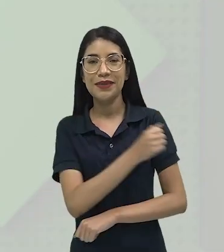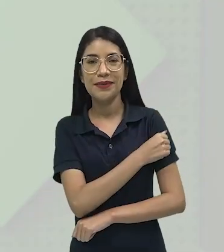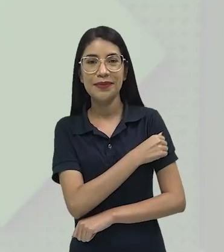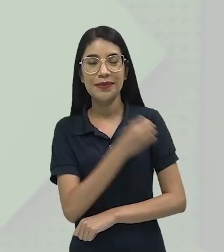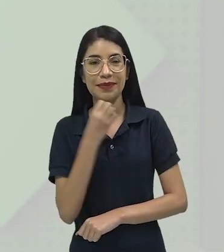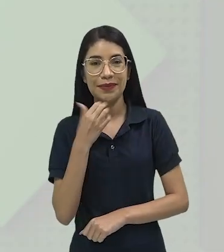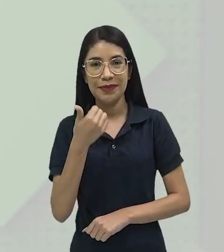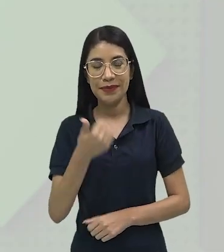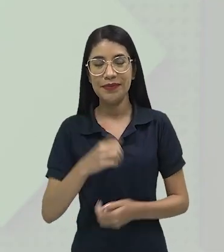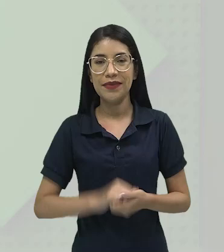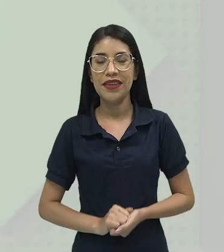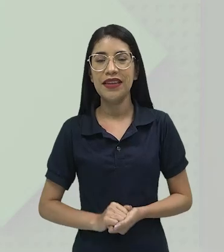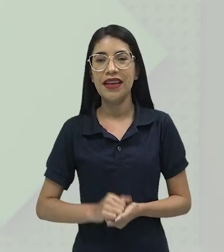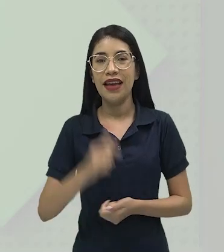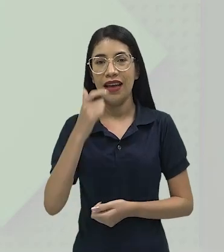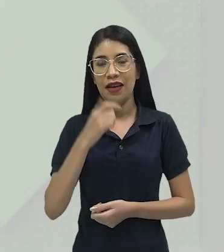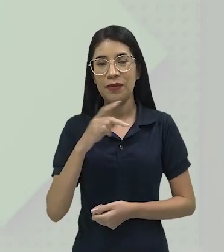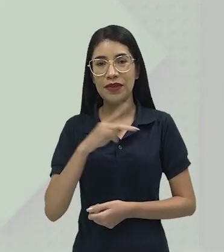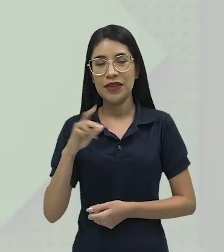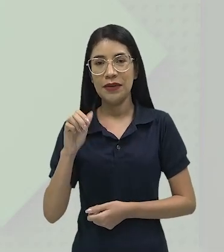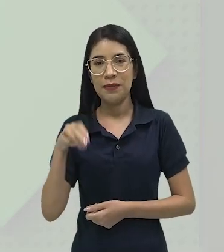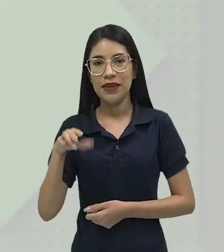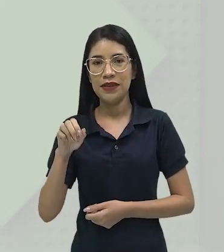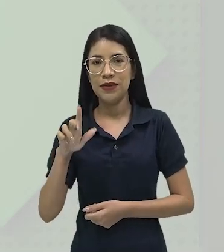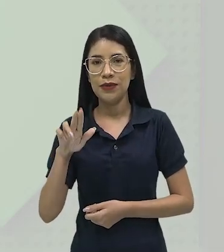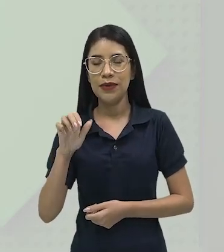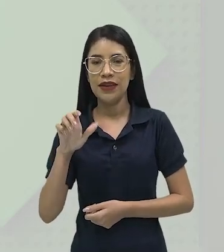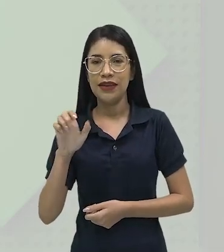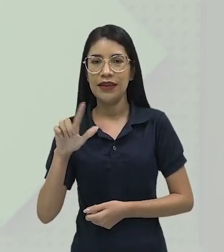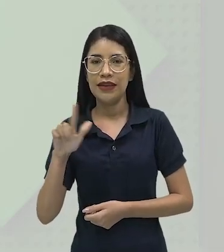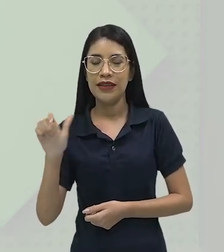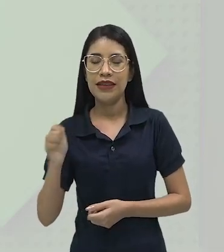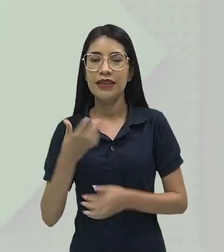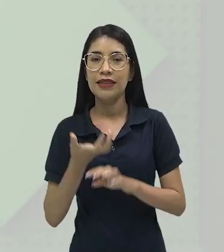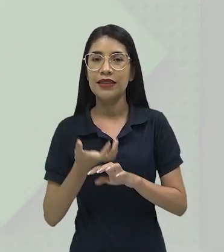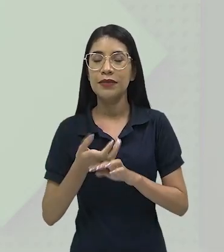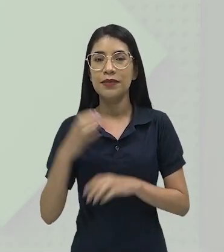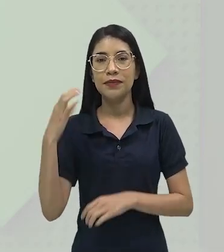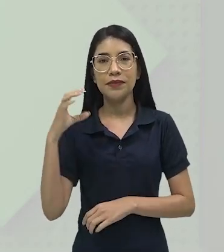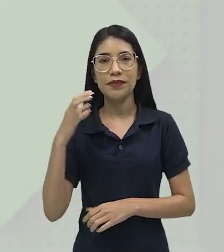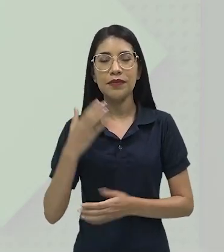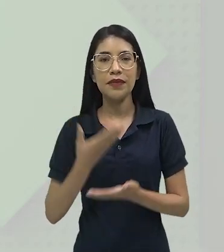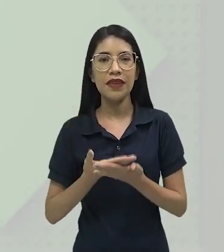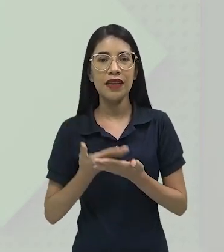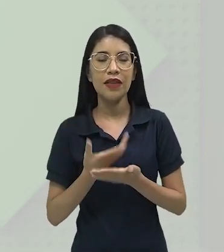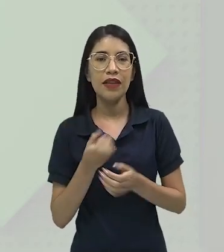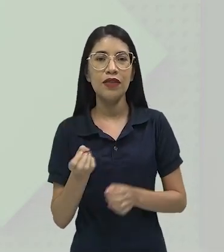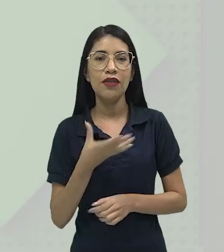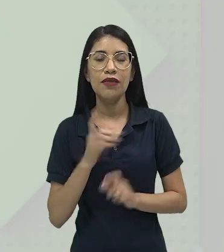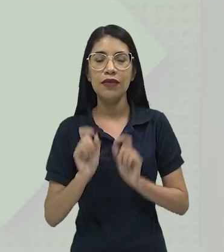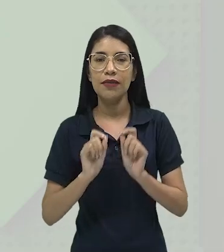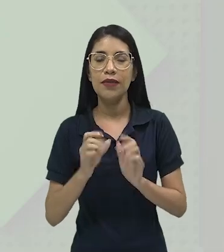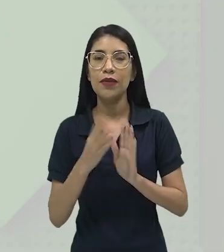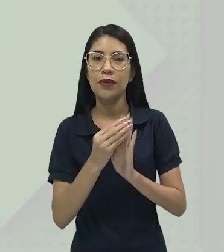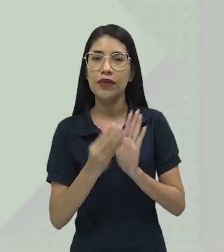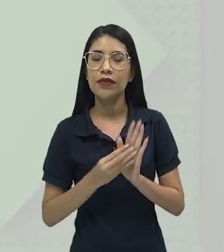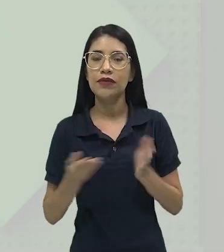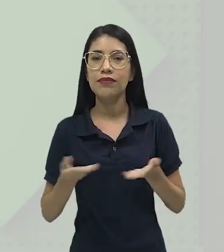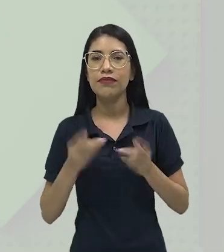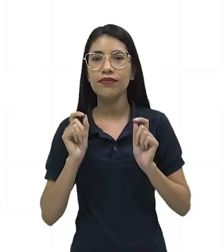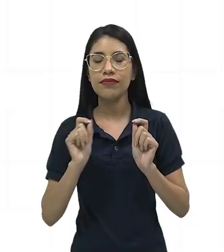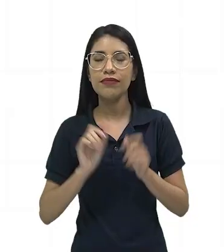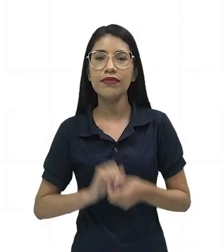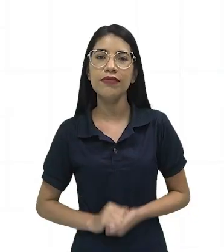alunos, tudo bem? Eu sou a professora Manuela Cerejo, professora de Ciências, e estou aqui para mais uma aula. Vamos aí ver o conteúdo da